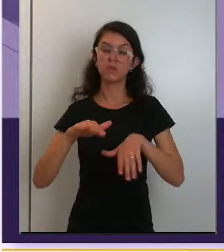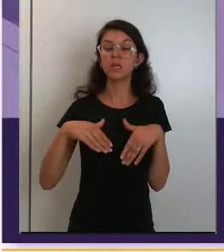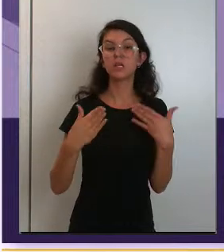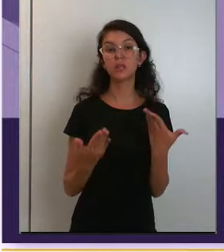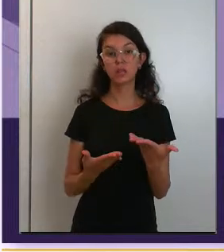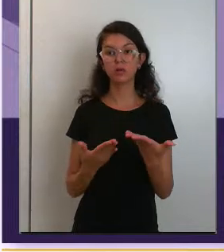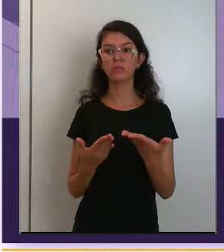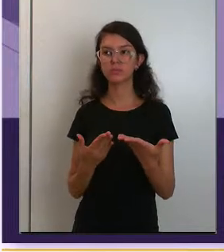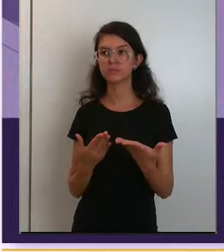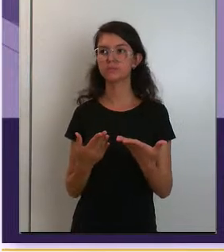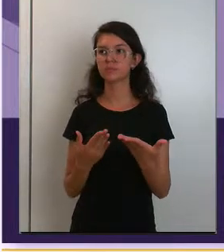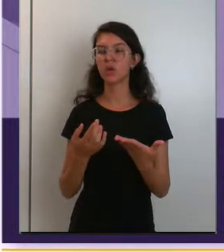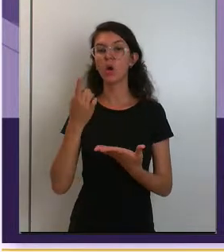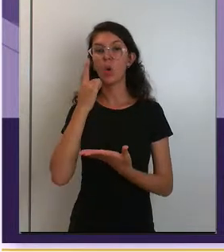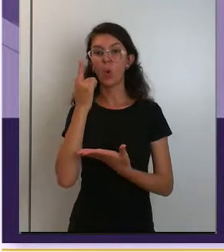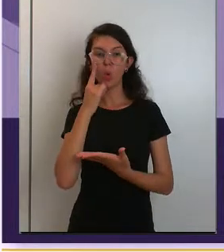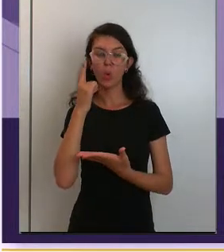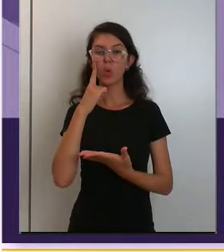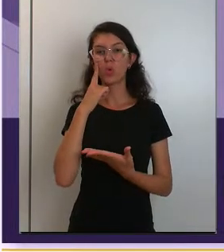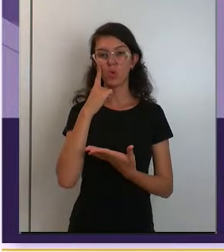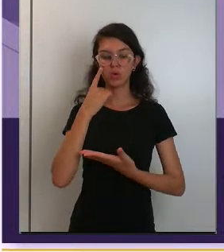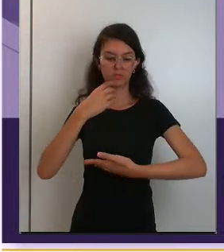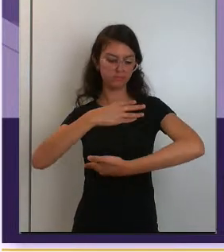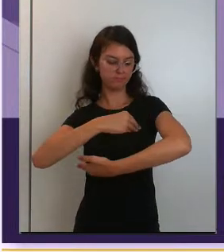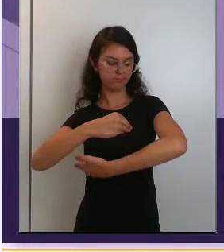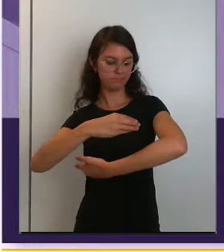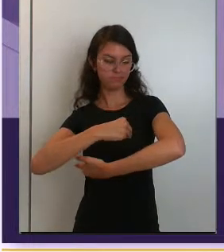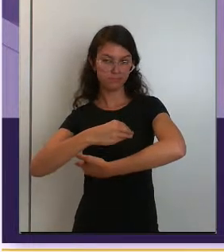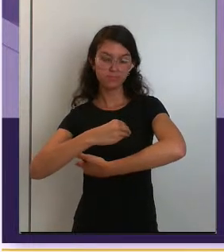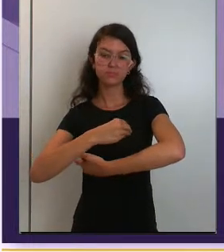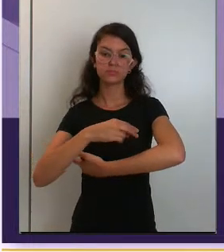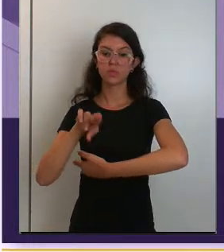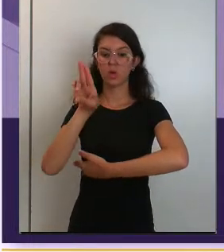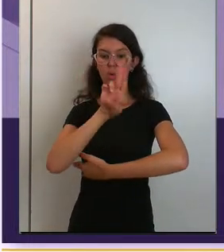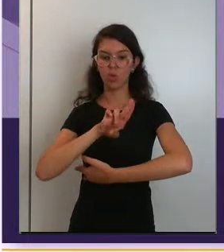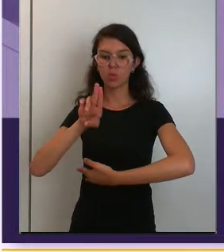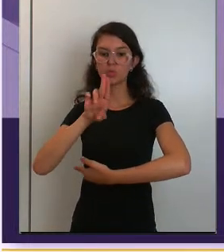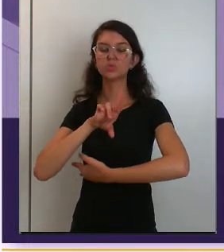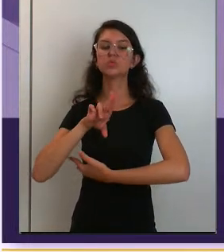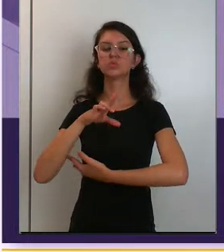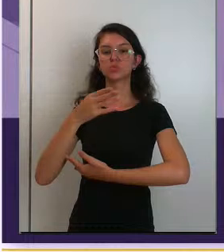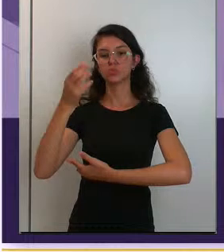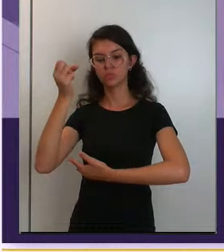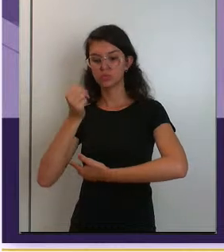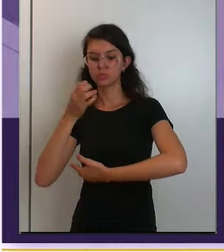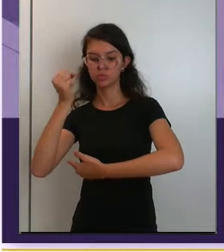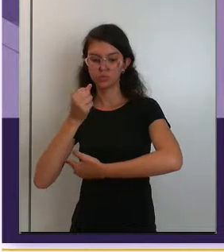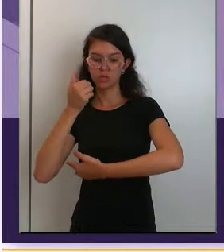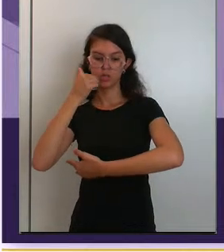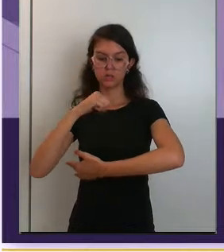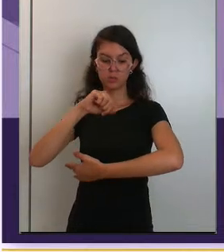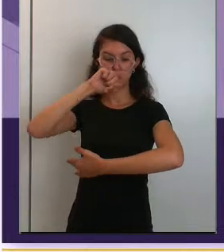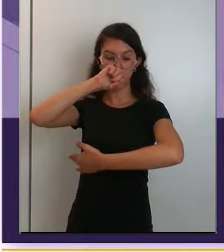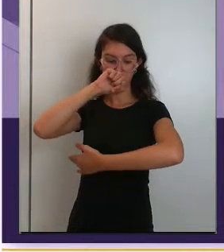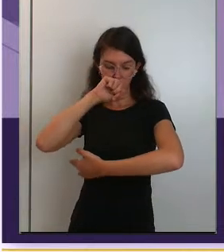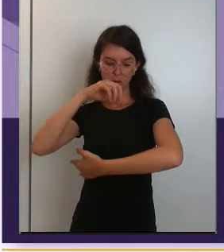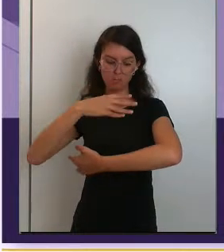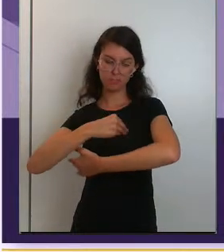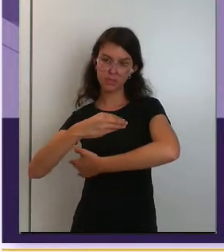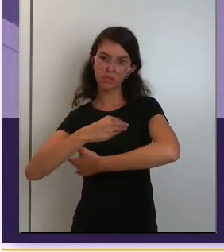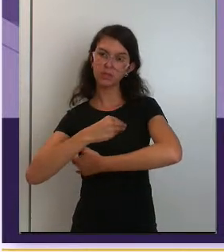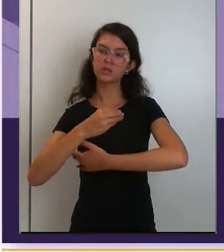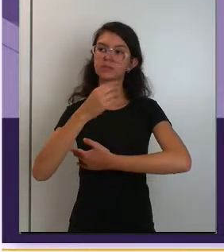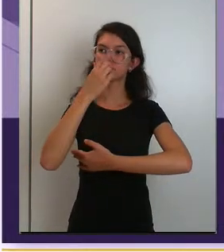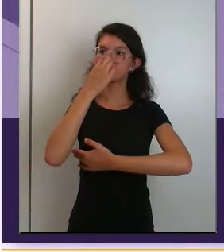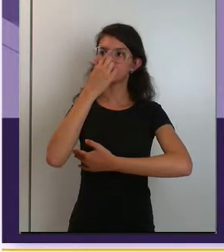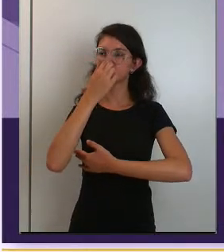Quando a gente olha o aleitamento predominante, né, que é o uso do leite materno concomitante ao uso de fórmulas